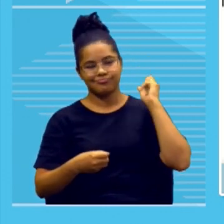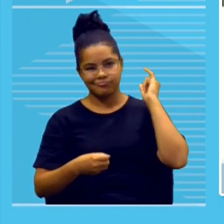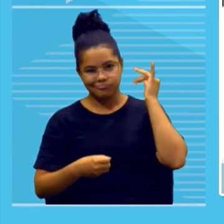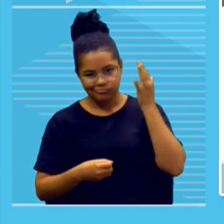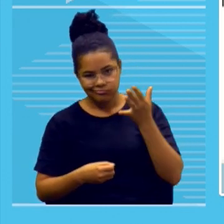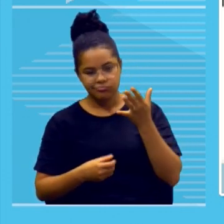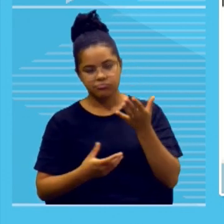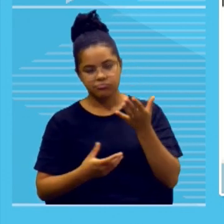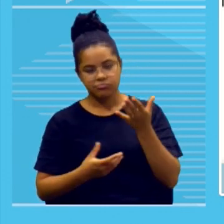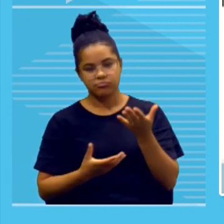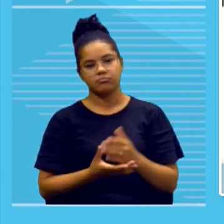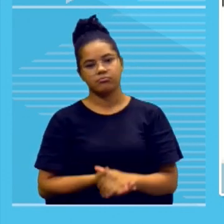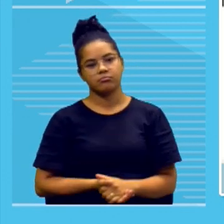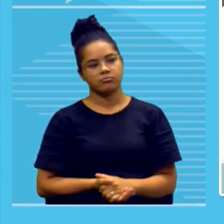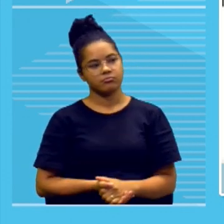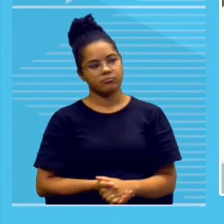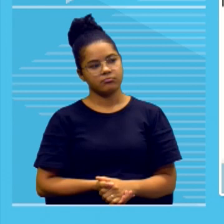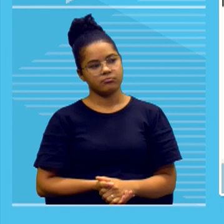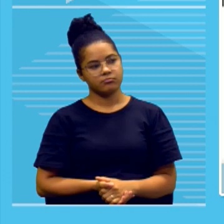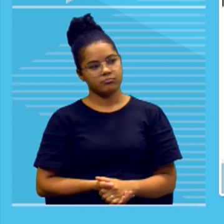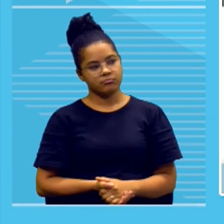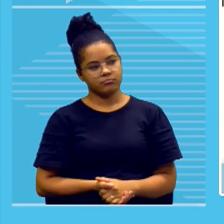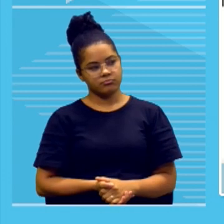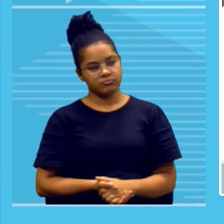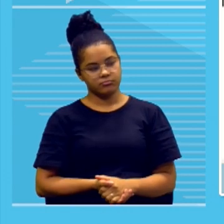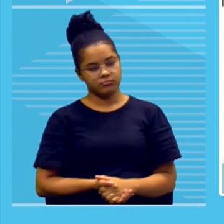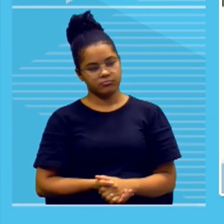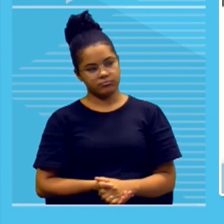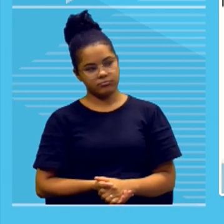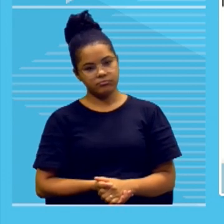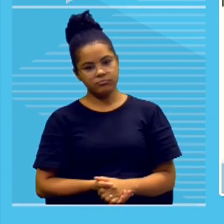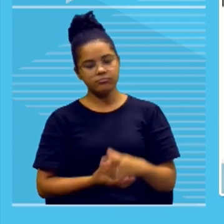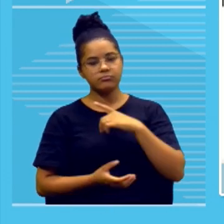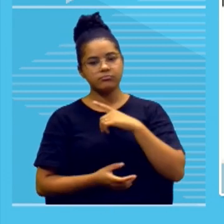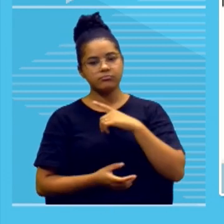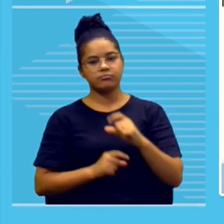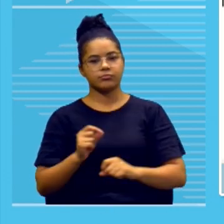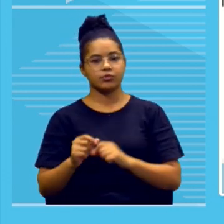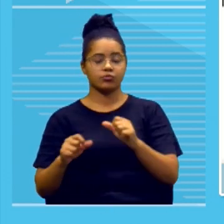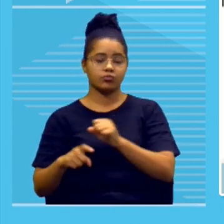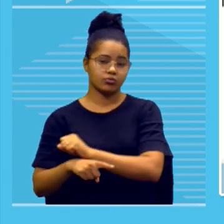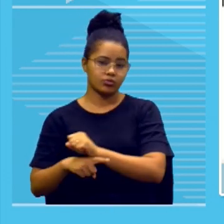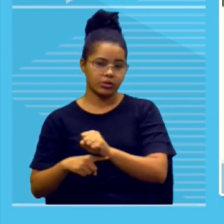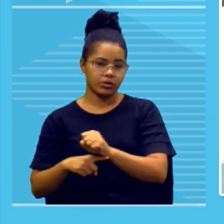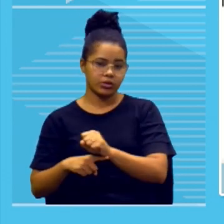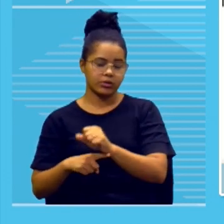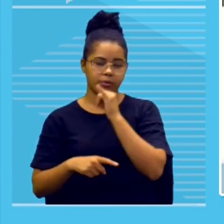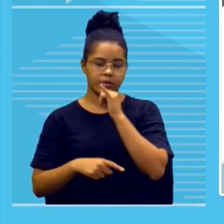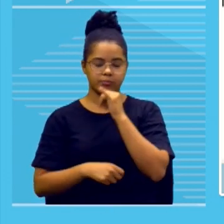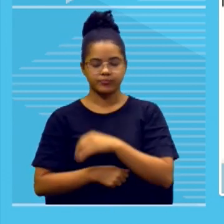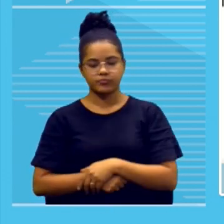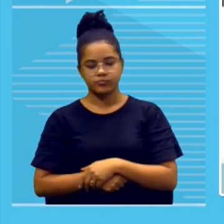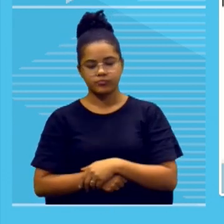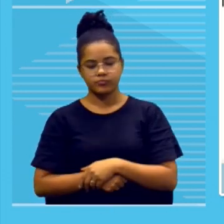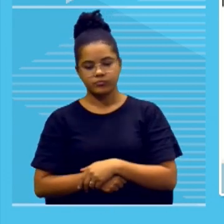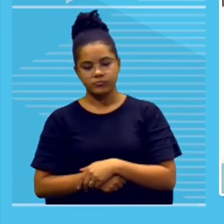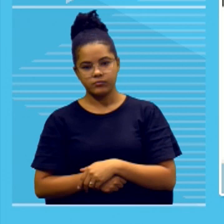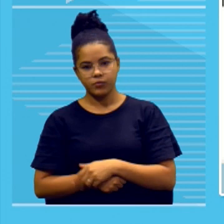João saiu de casa e Maria ficou fazendo a comida, aí o sujeito é diferente. Aí eu coloco a vírgula antes